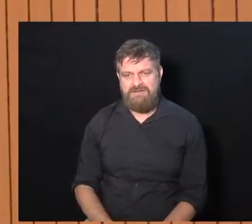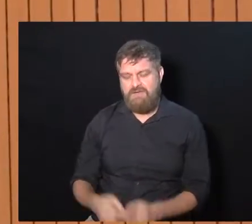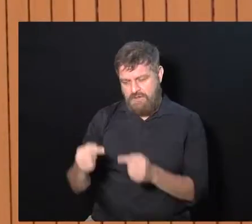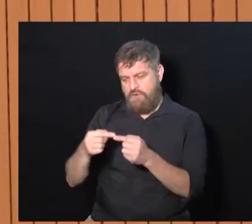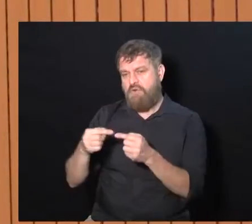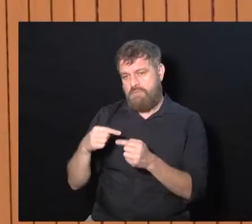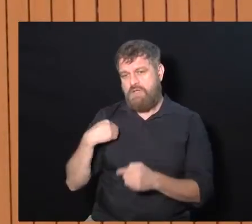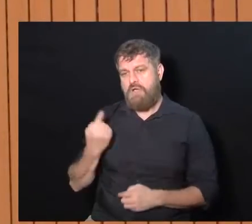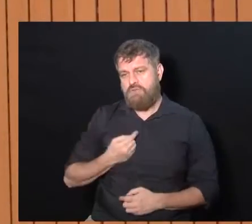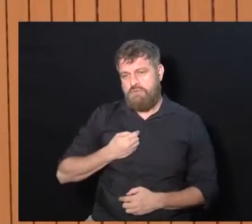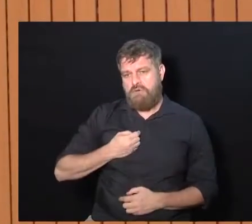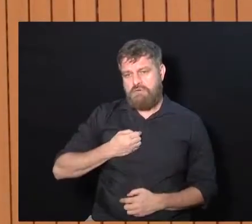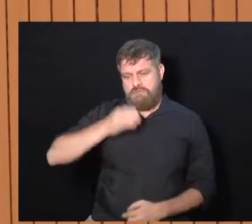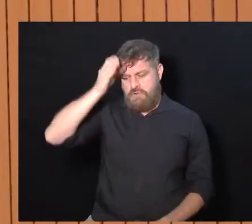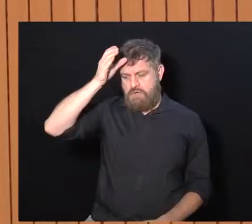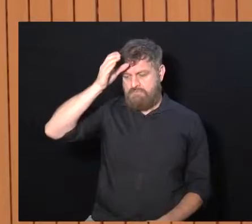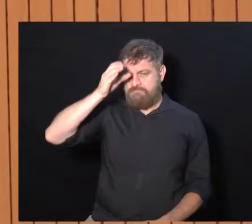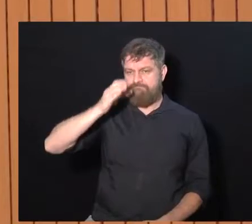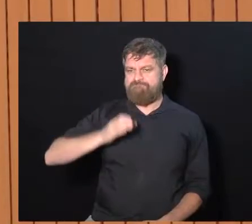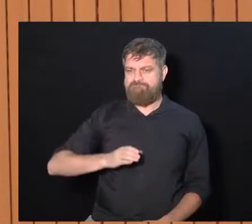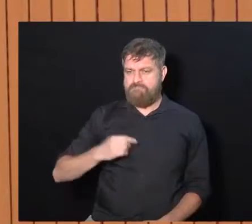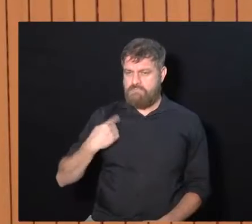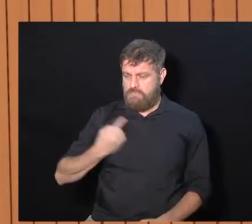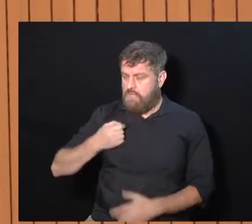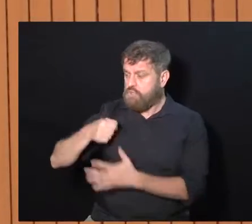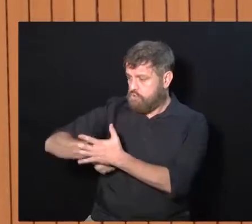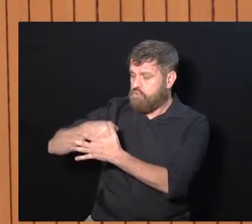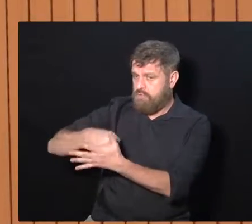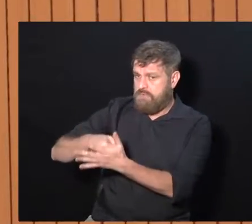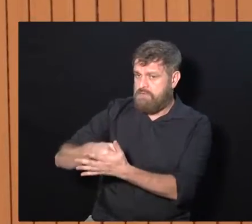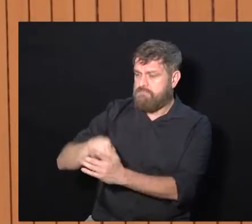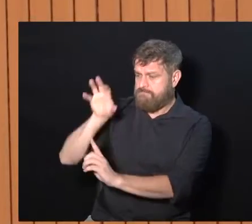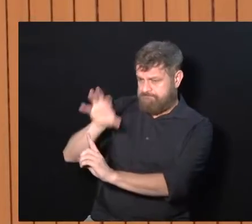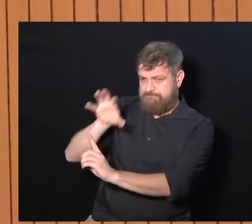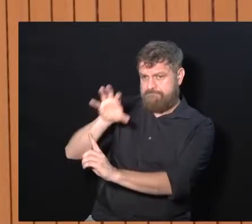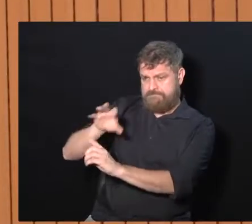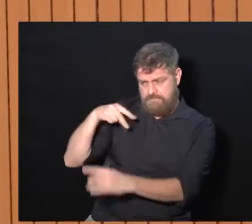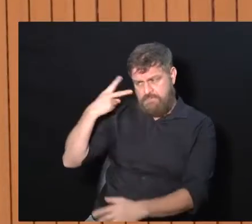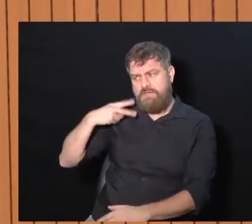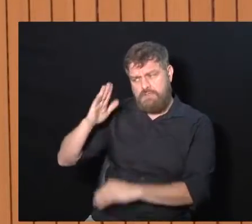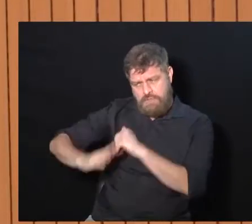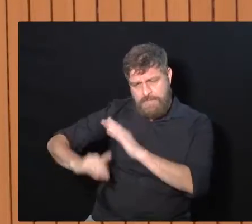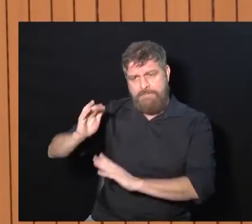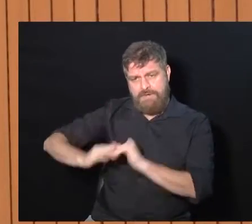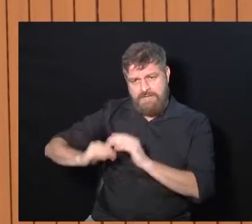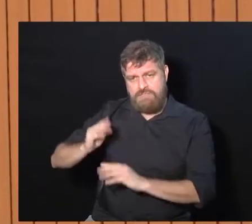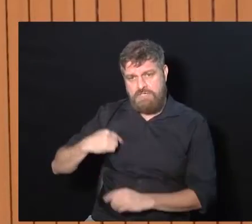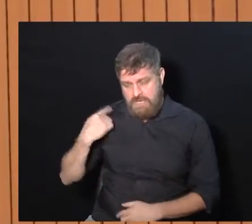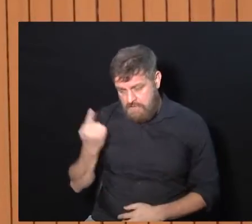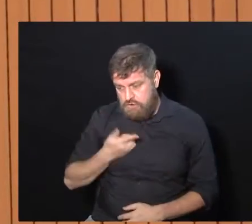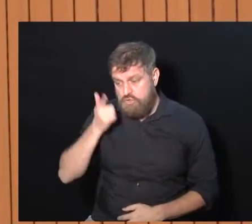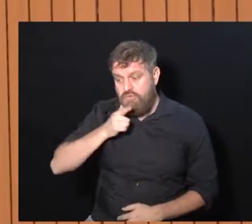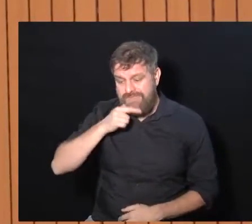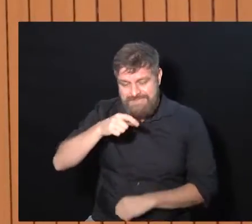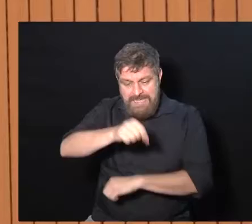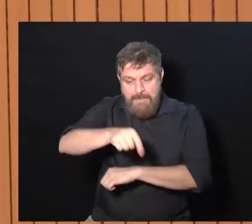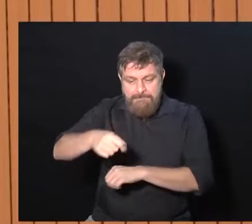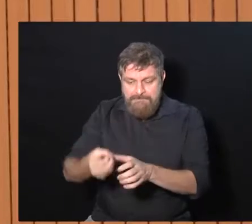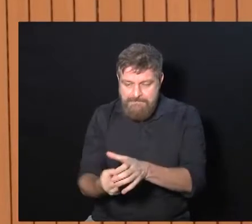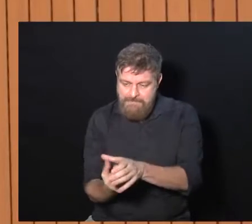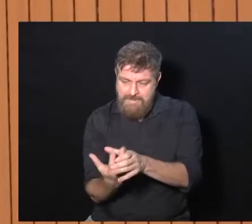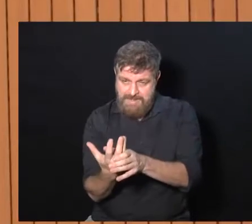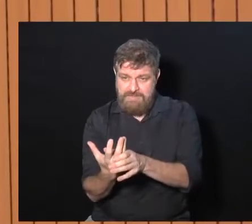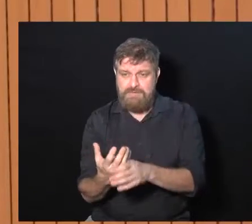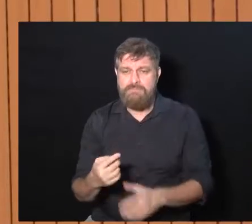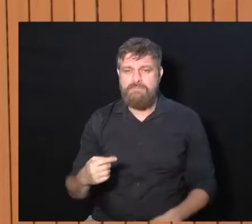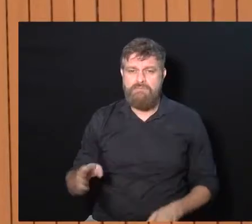né, o cidadão, bom cidadão é aquele que cobra, né? Os seus vereadores, que para que a coisa aconteça. E eu quero falar